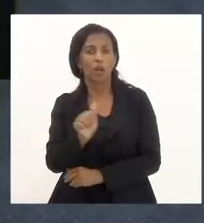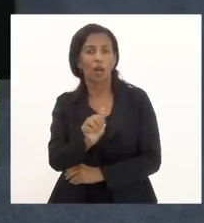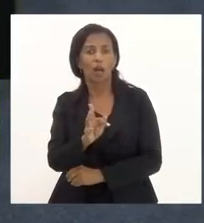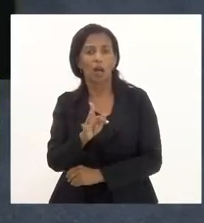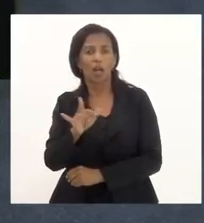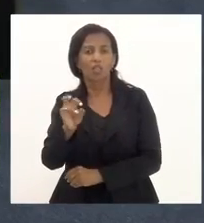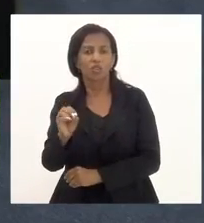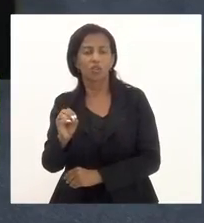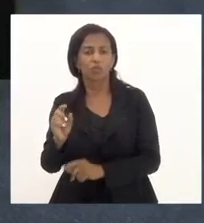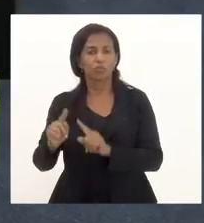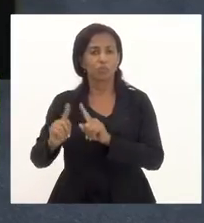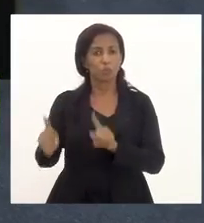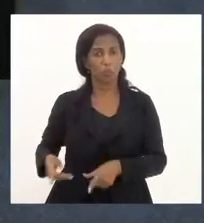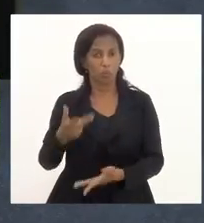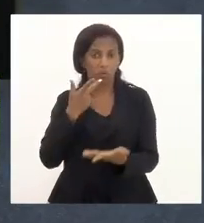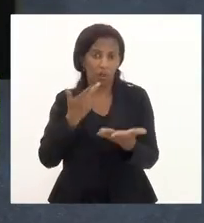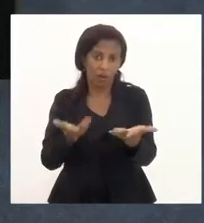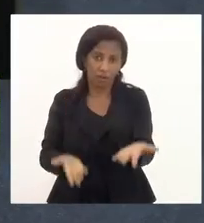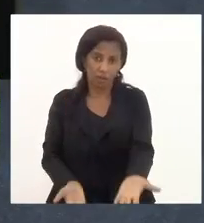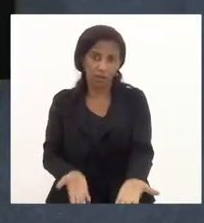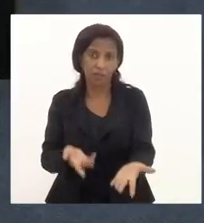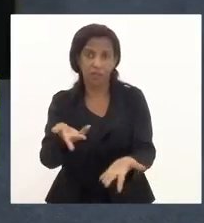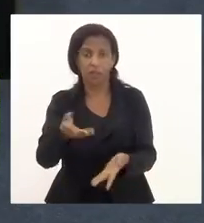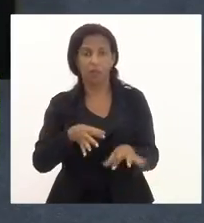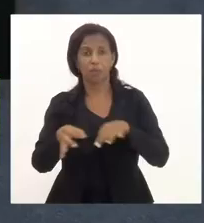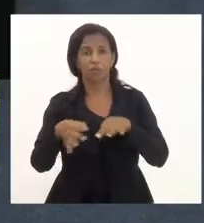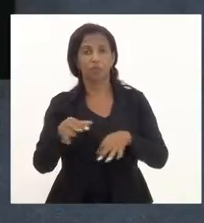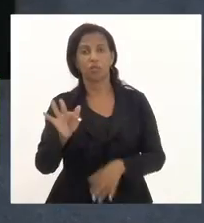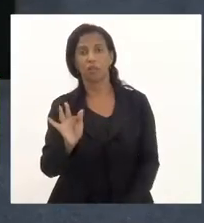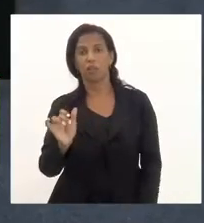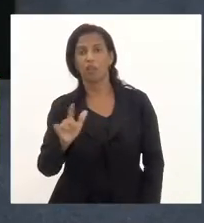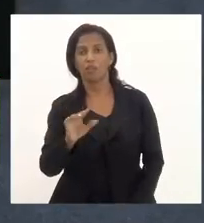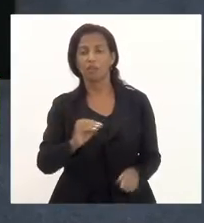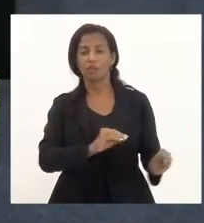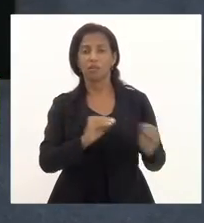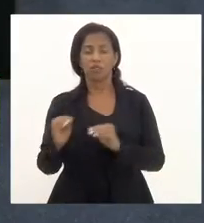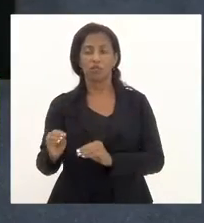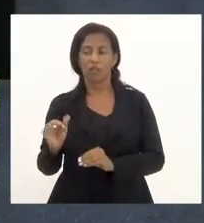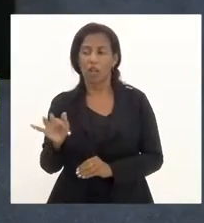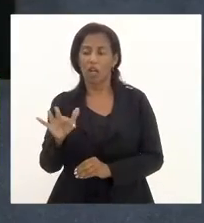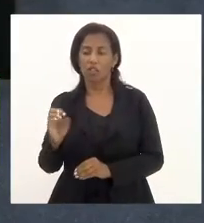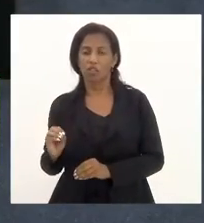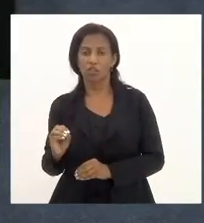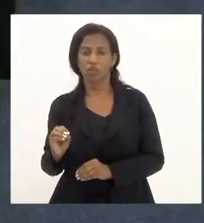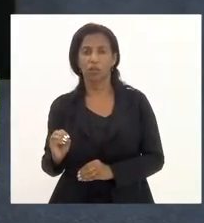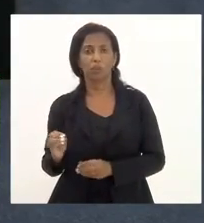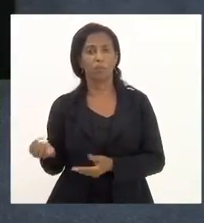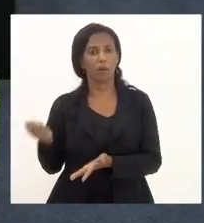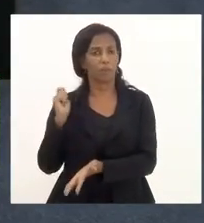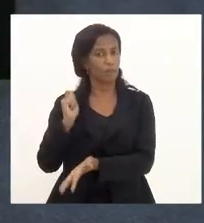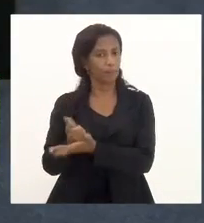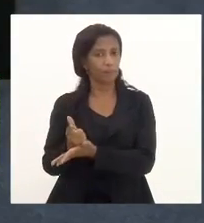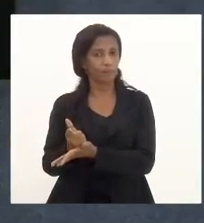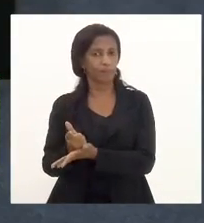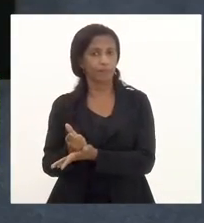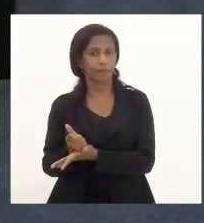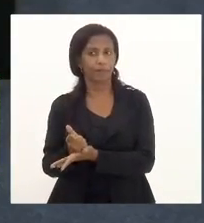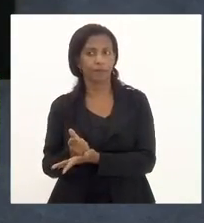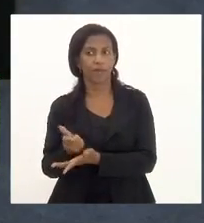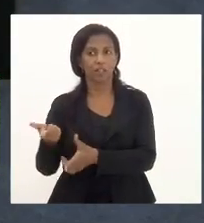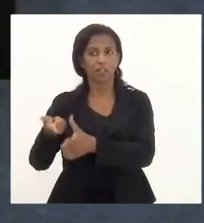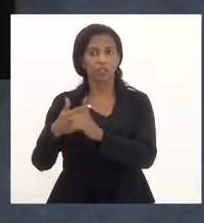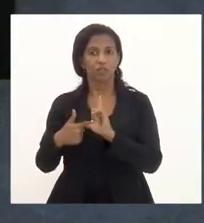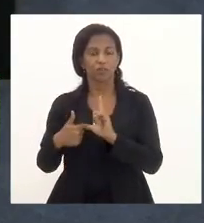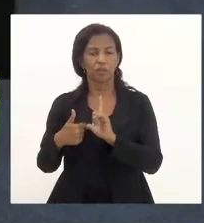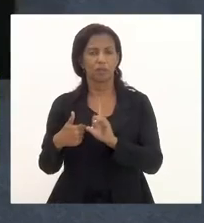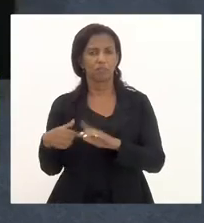comentada inclusive pelo senhor aqui né que é um planejamento da Fazenda de transferir arquivos públicos para sanar a chamada